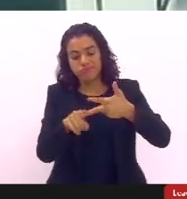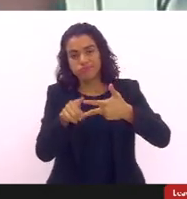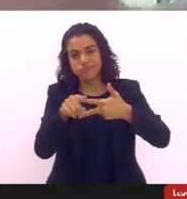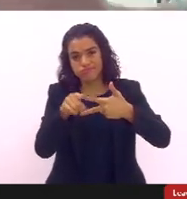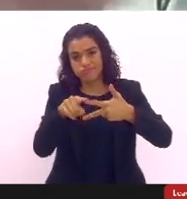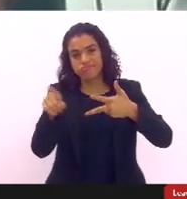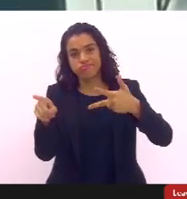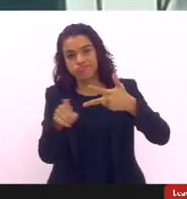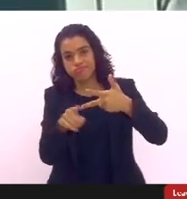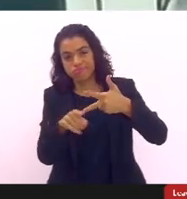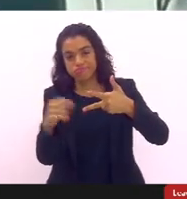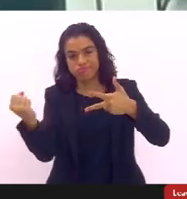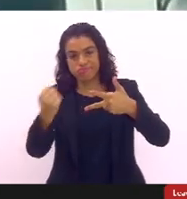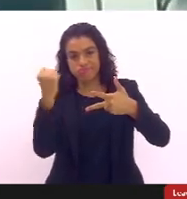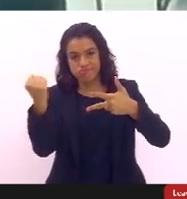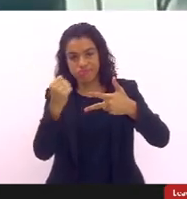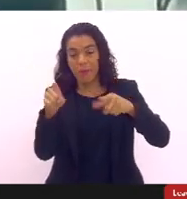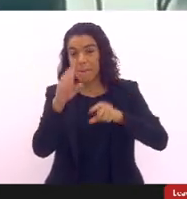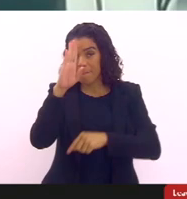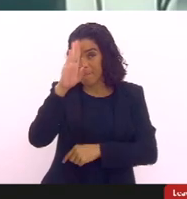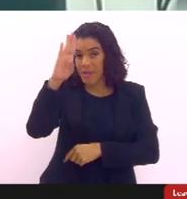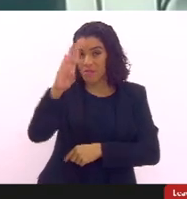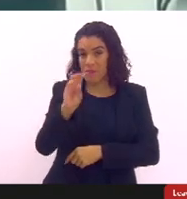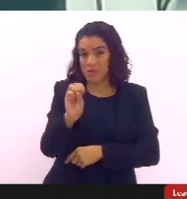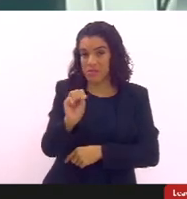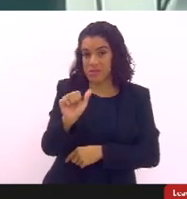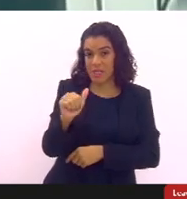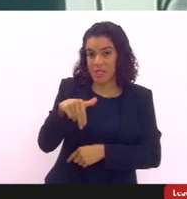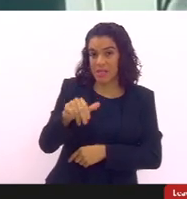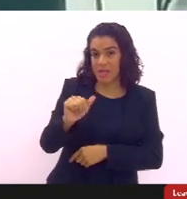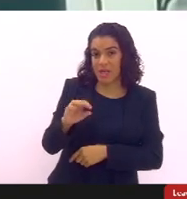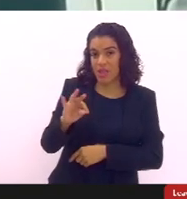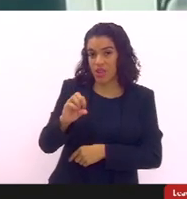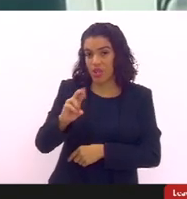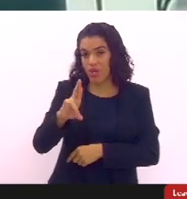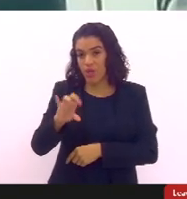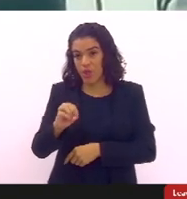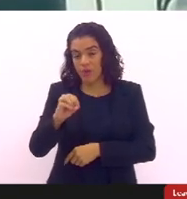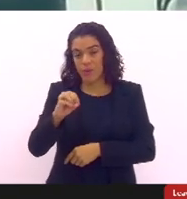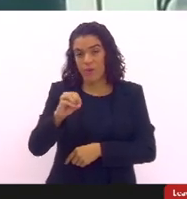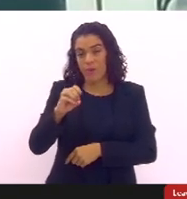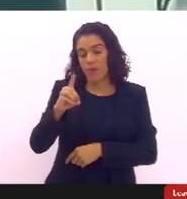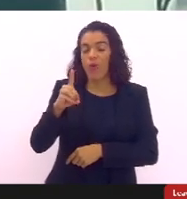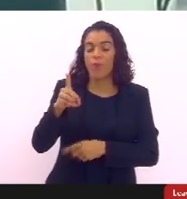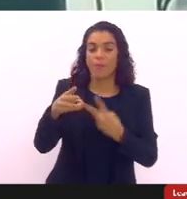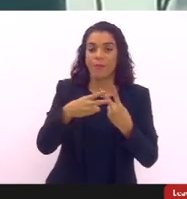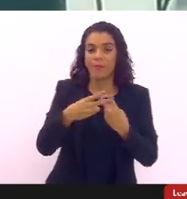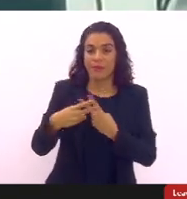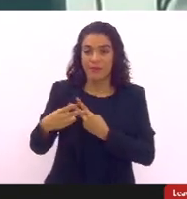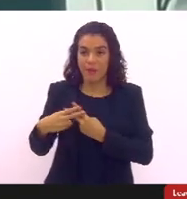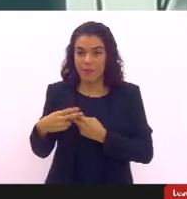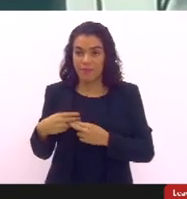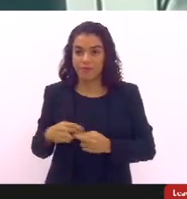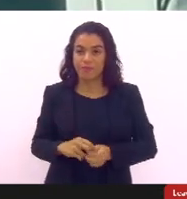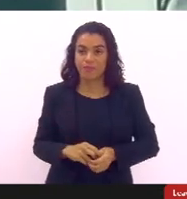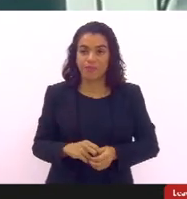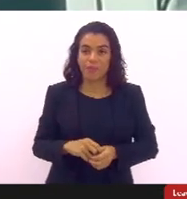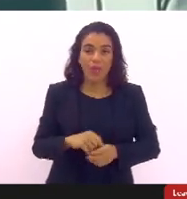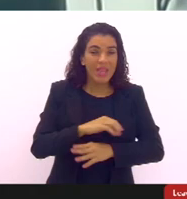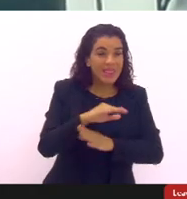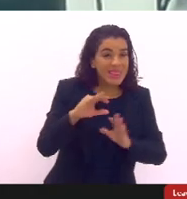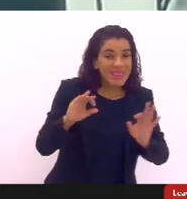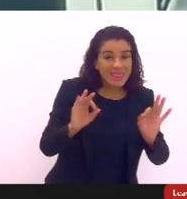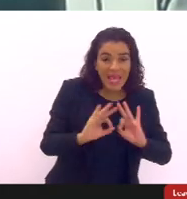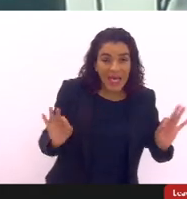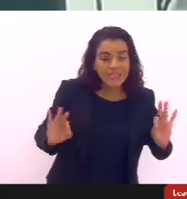todo, principalmente o sanatório penal. E nada que nós estamos fazendo está fechado. Eu queria